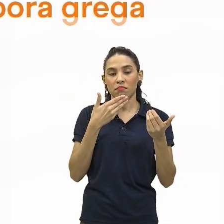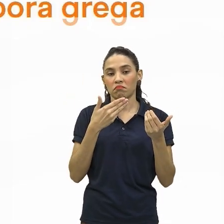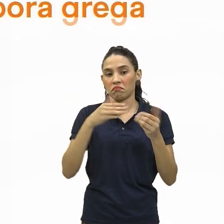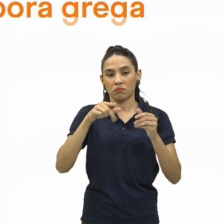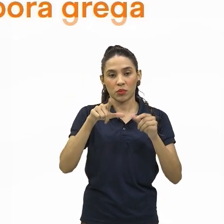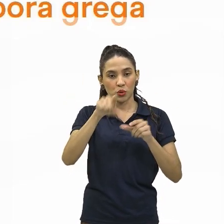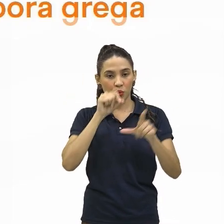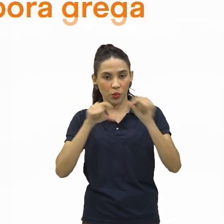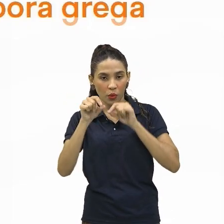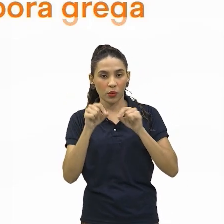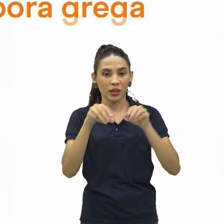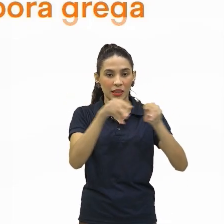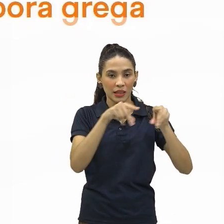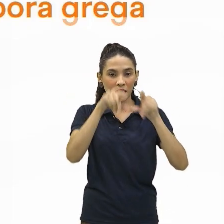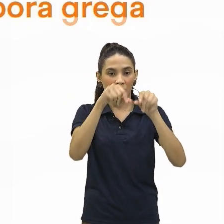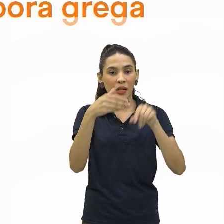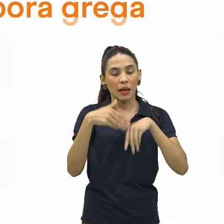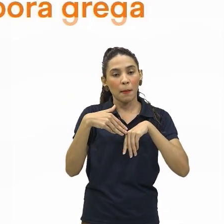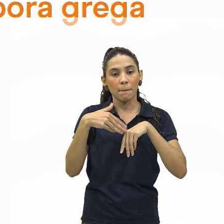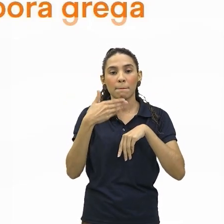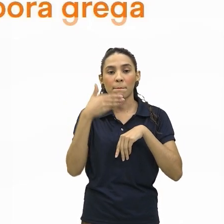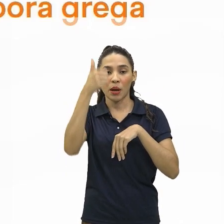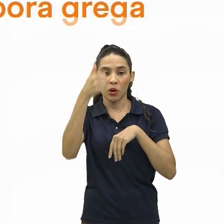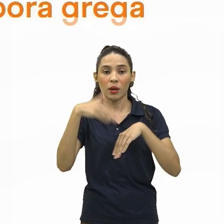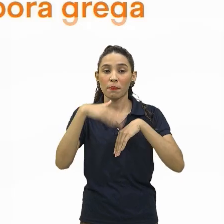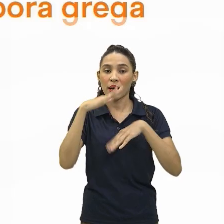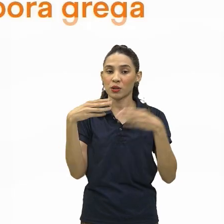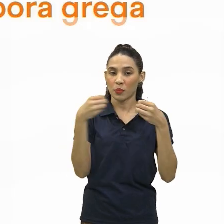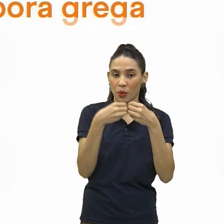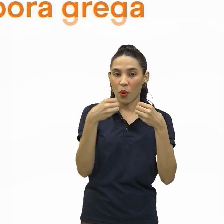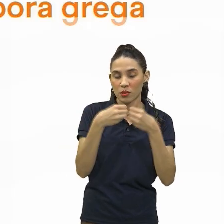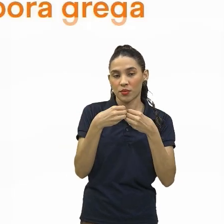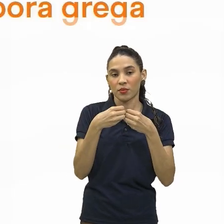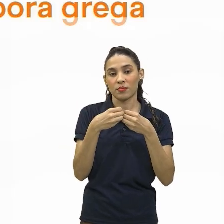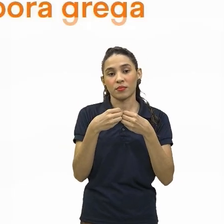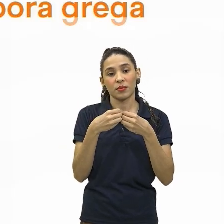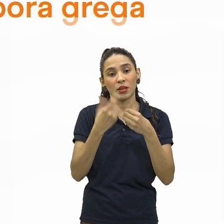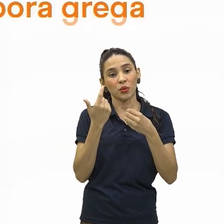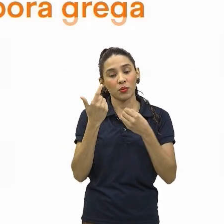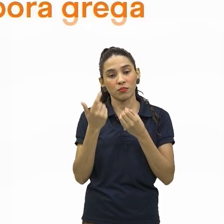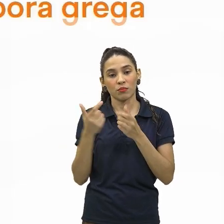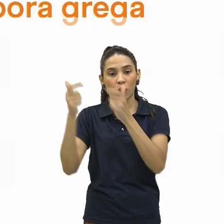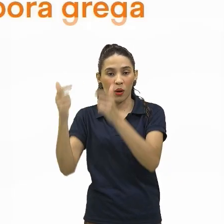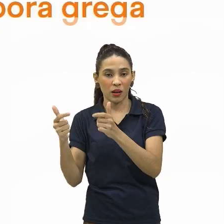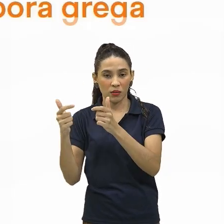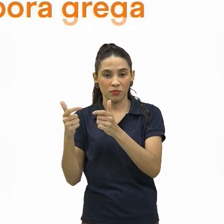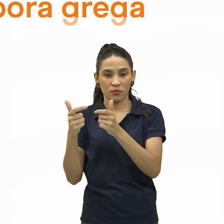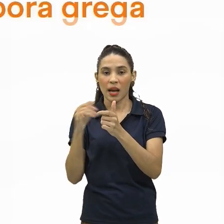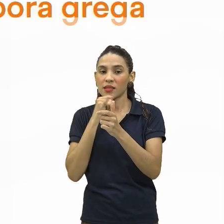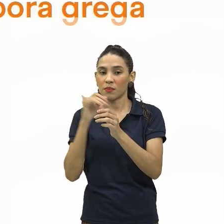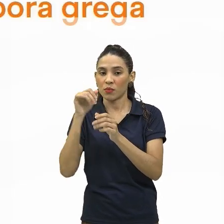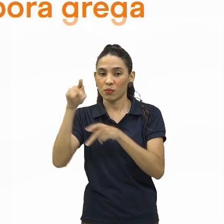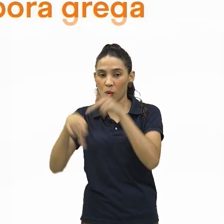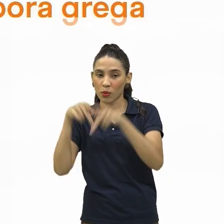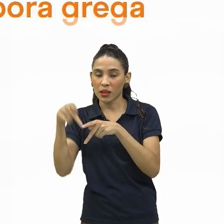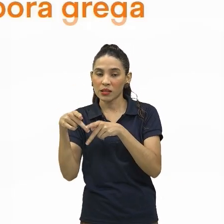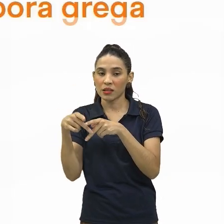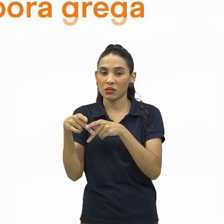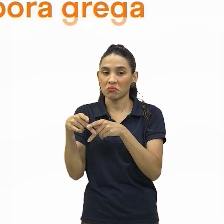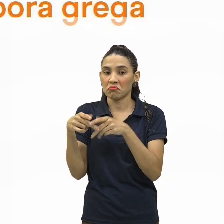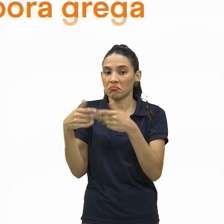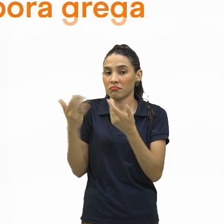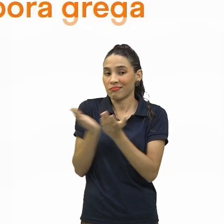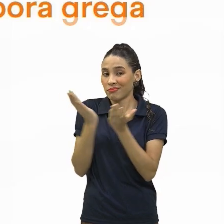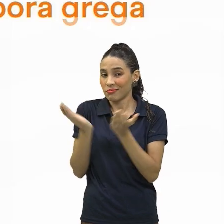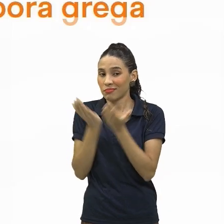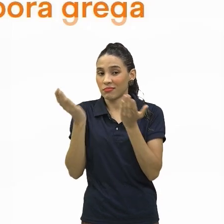para aqueles que eram mais próximos dele, e um restante da população fica à mercê. Então isso